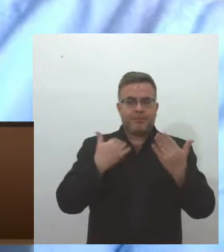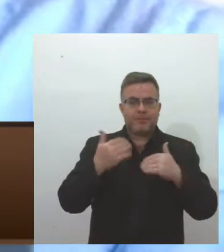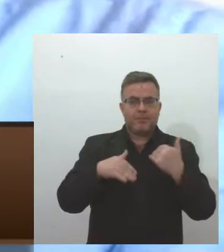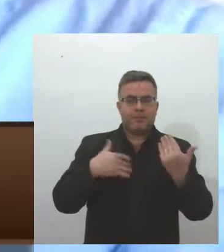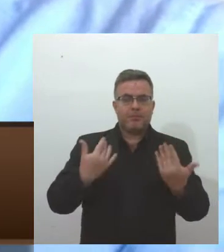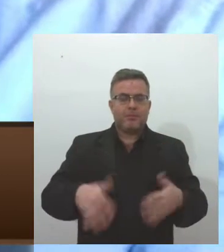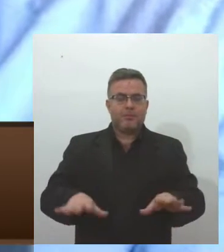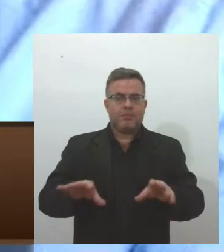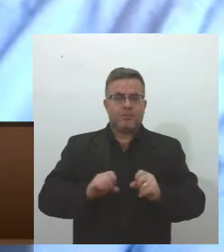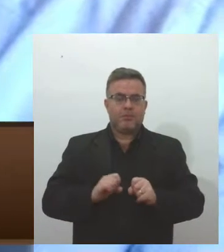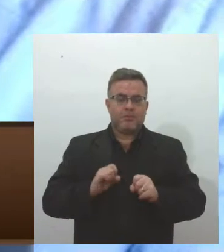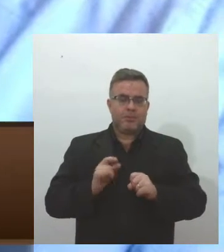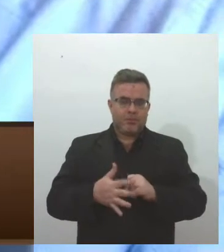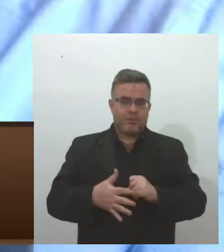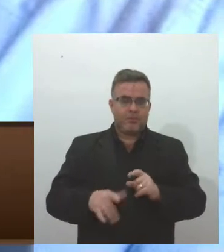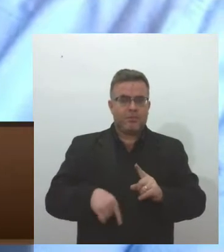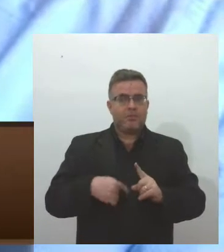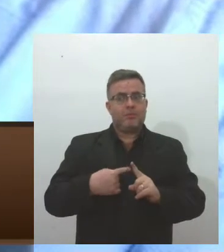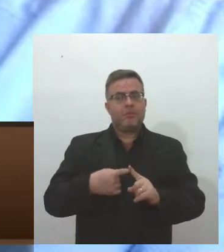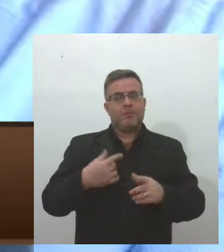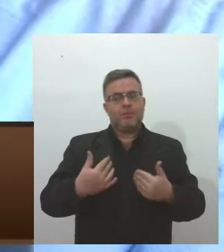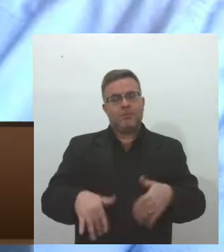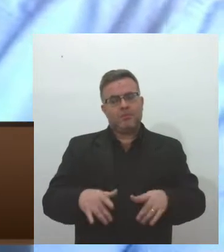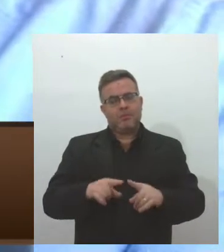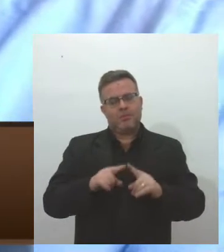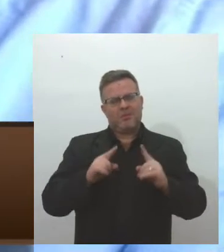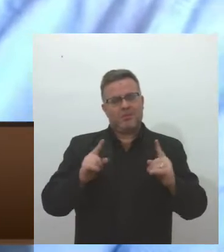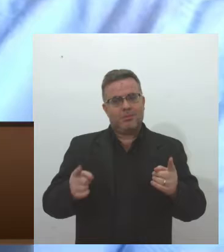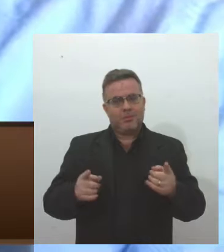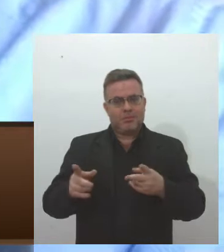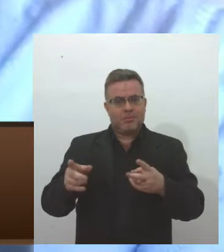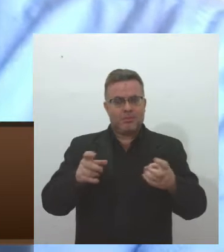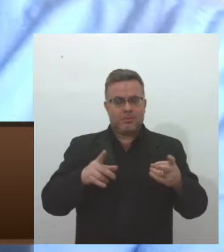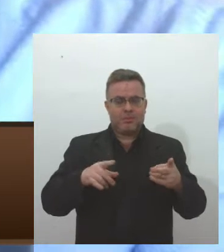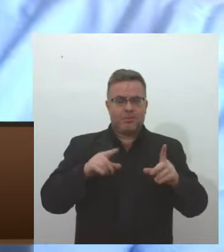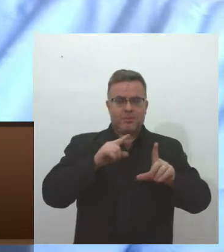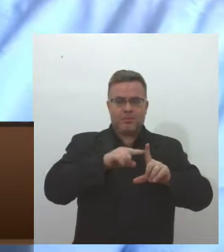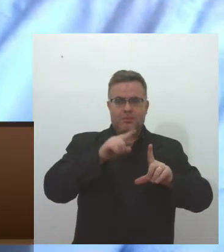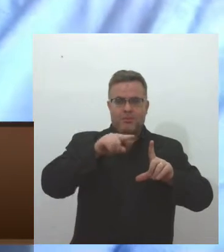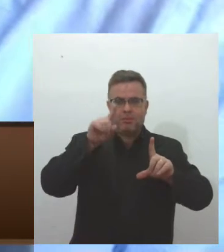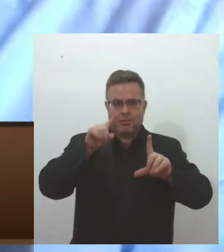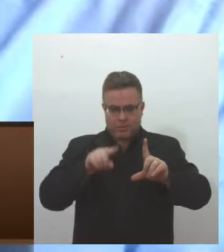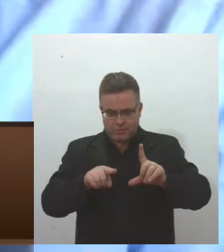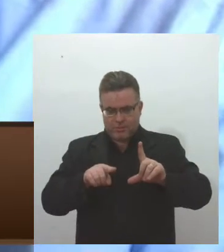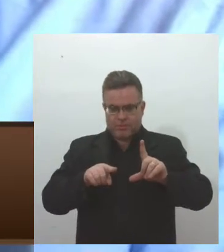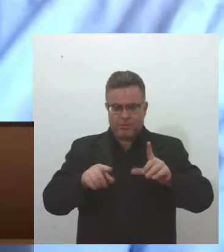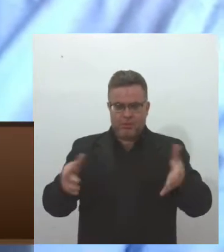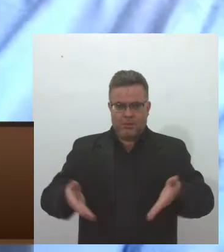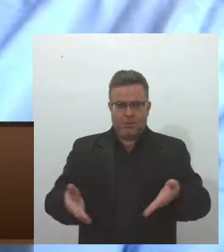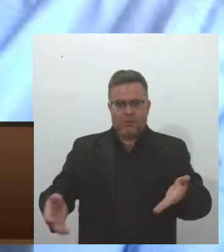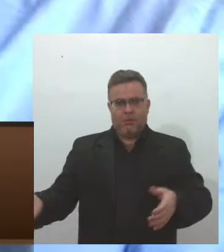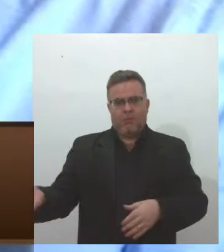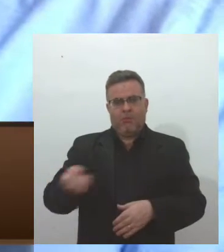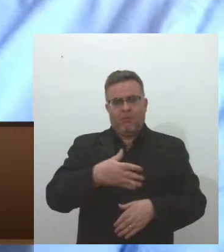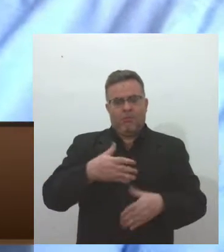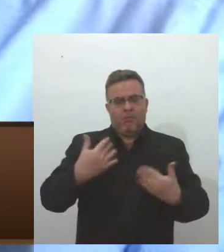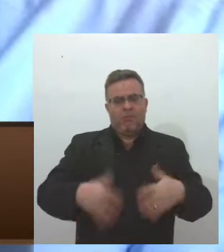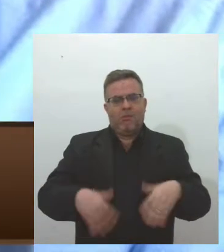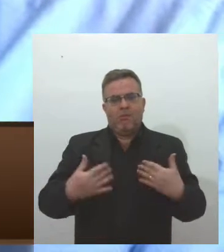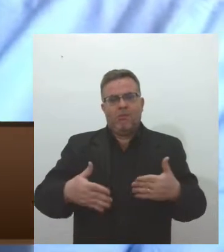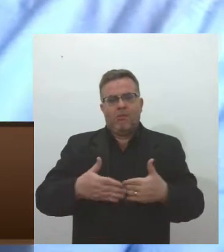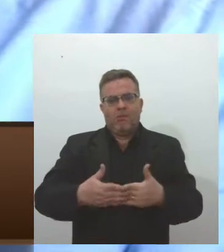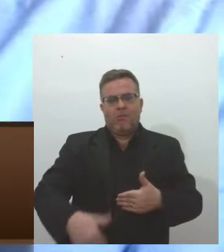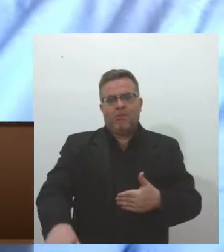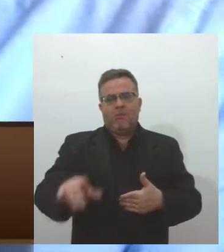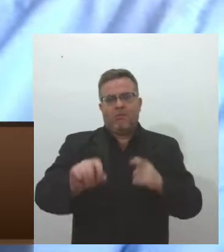doença, mas isso parece que foi superado e agora estamos vivendo um novo momento. E esse novo momento,